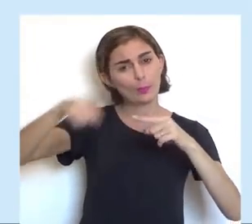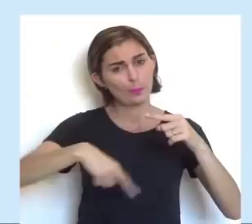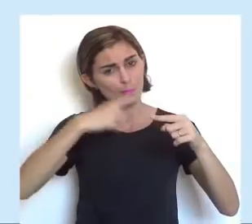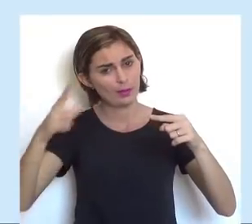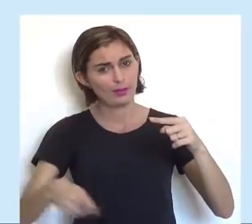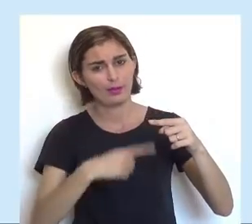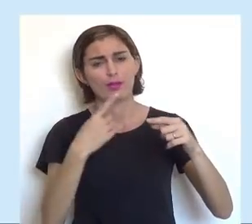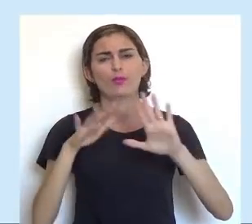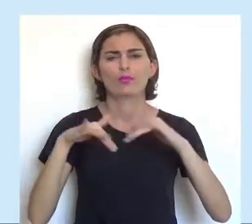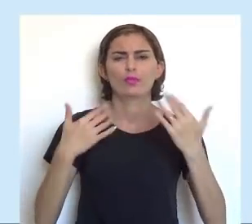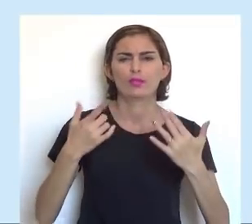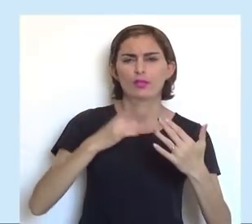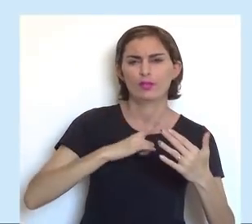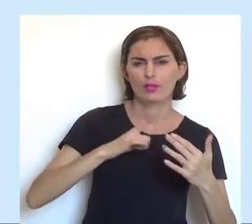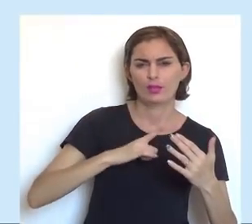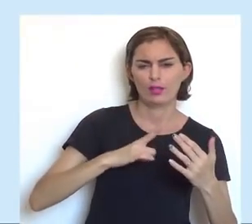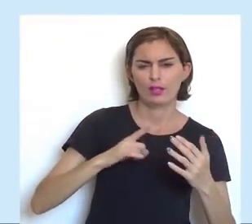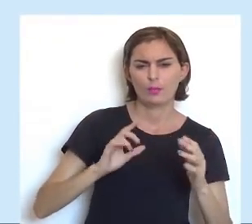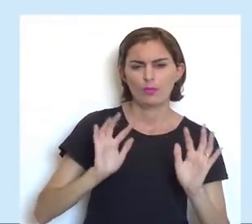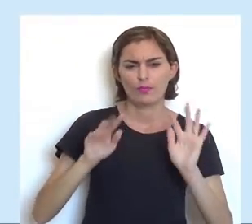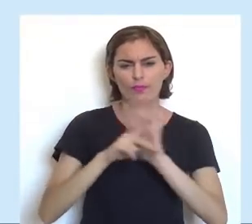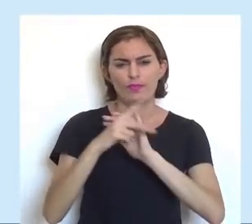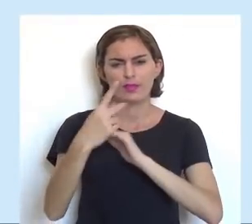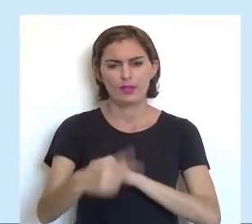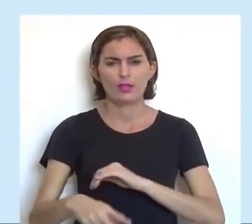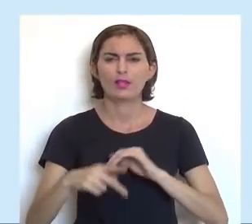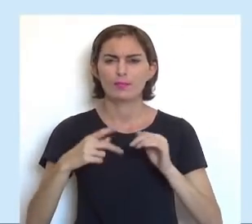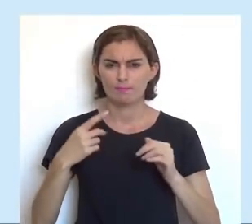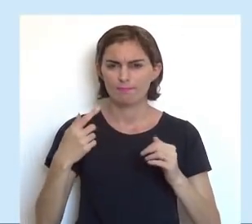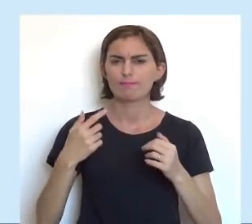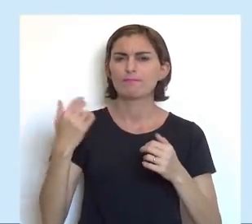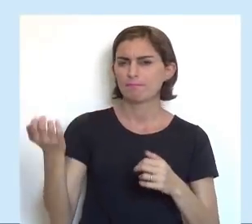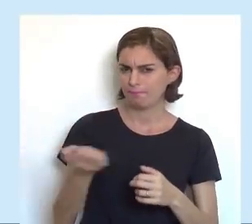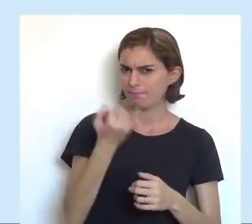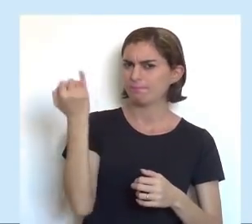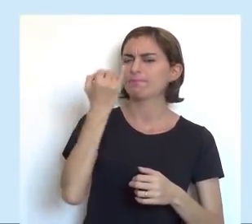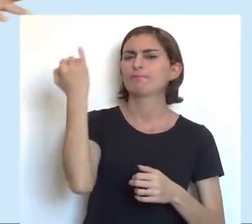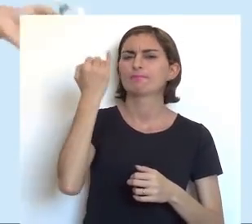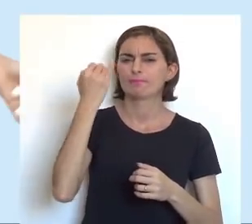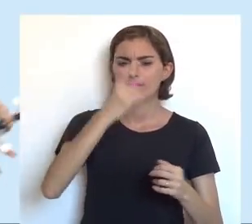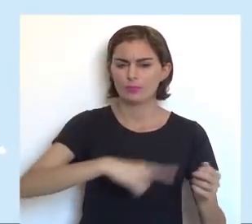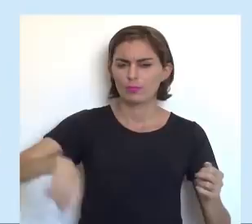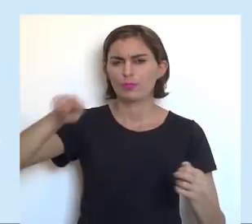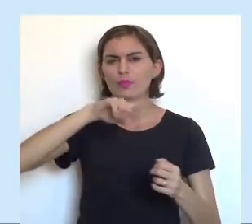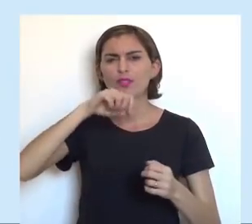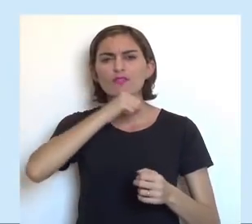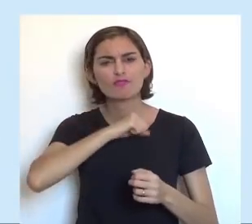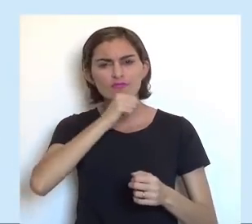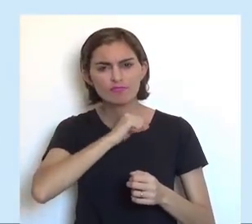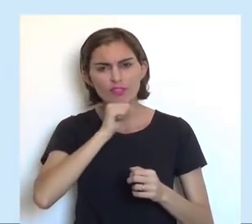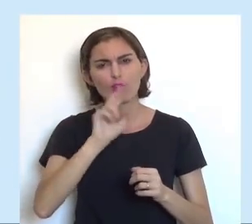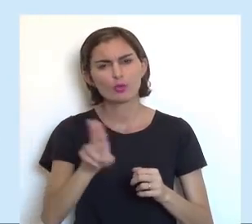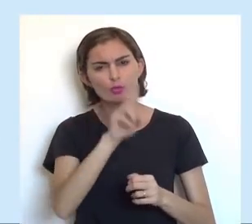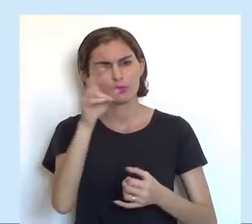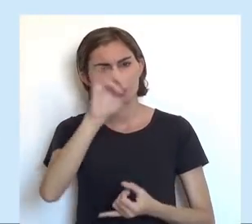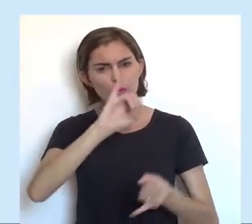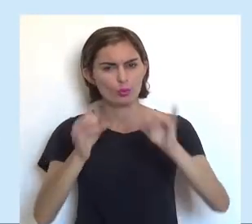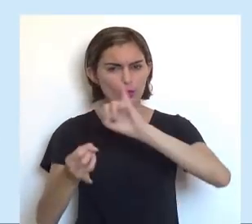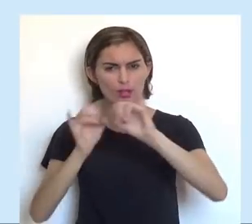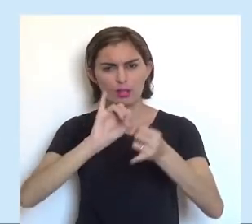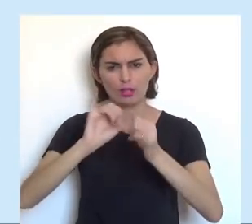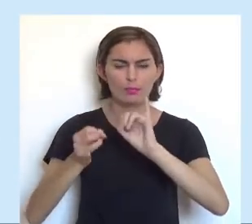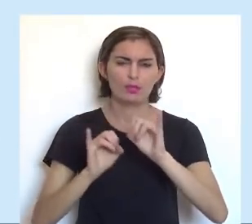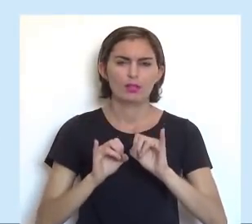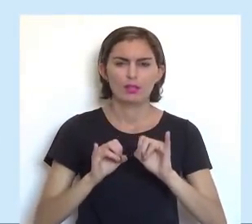pneu. Então, nós temos uma finalidade extremamente rica do pneu inservível, utilizando a química e